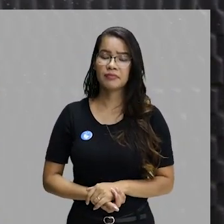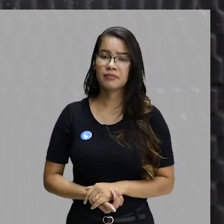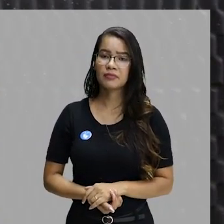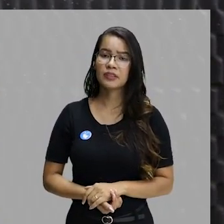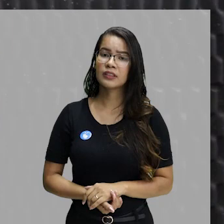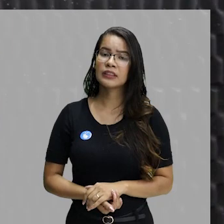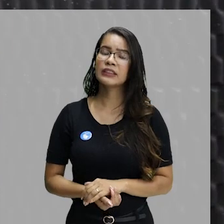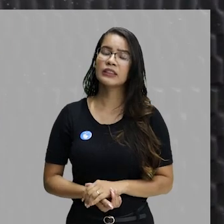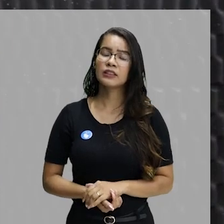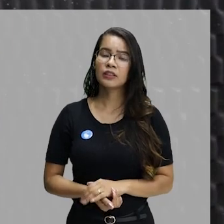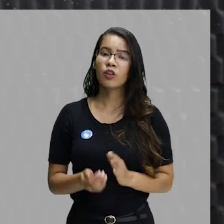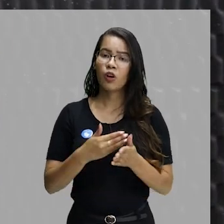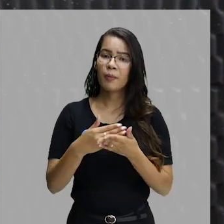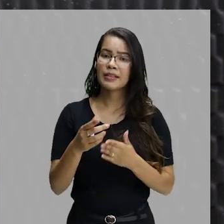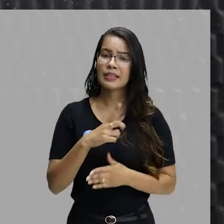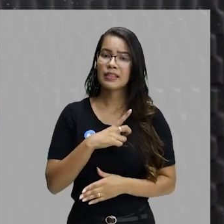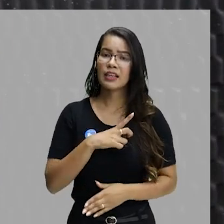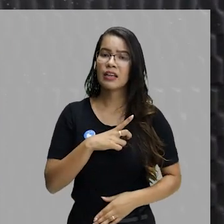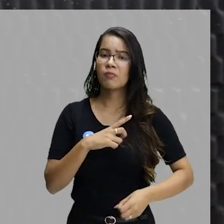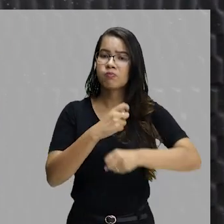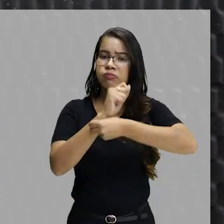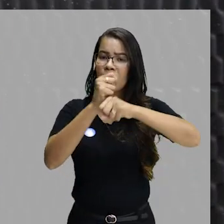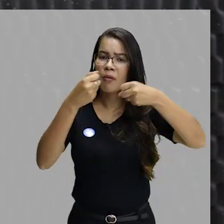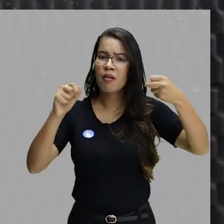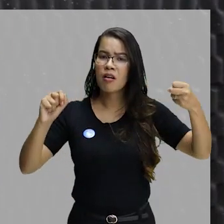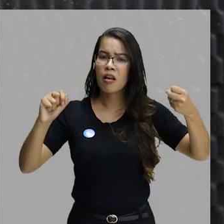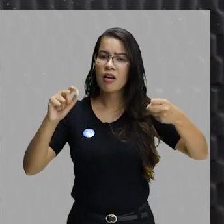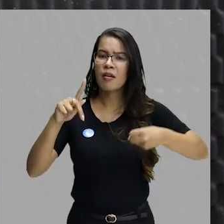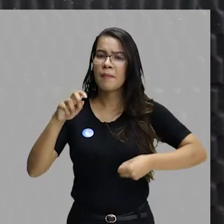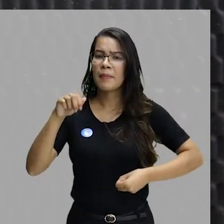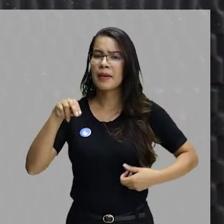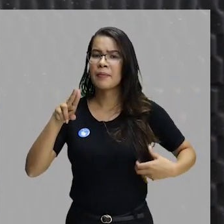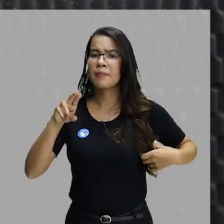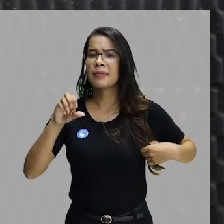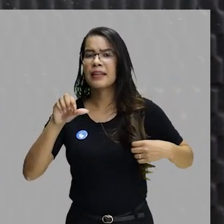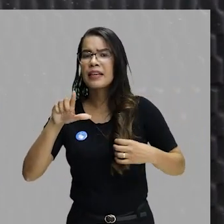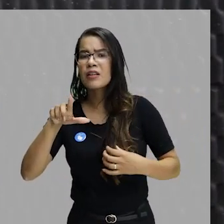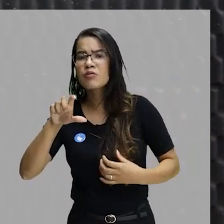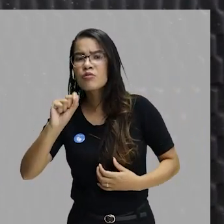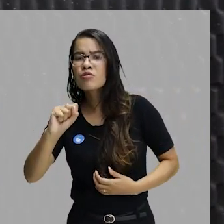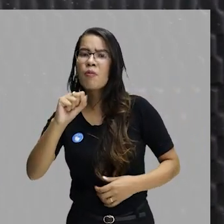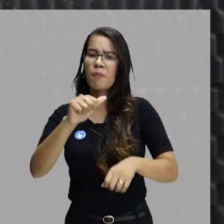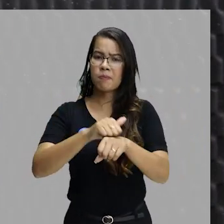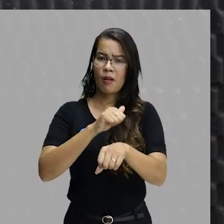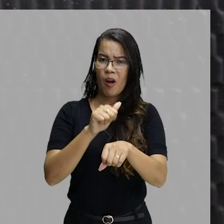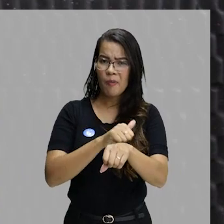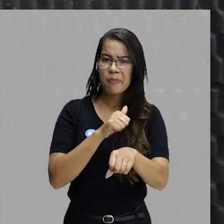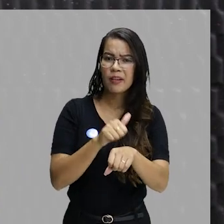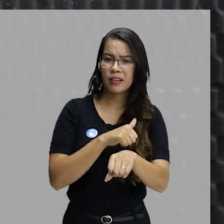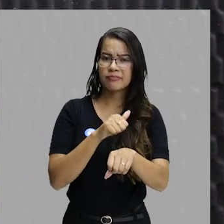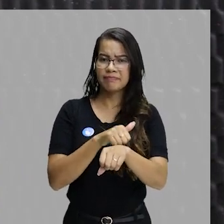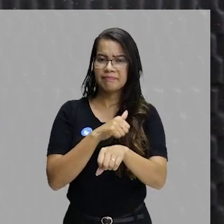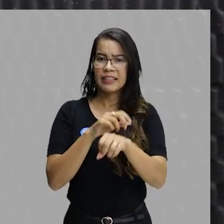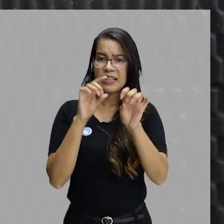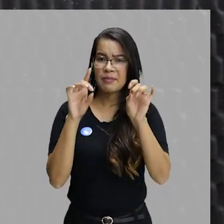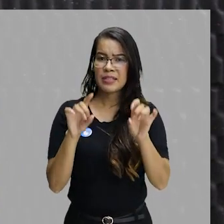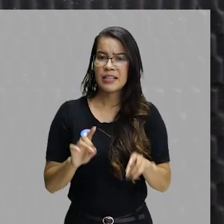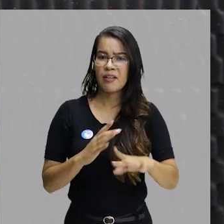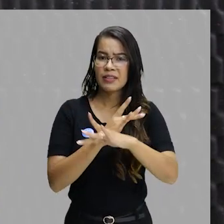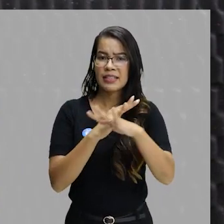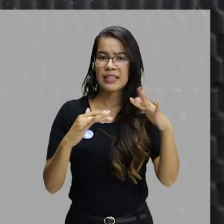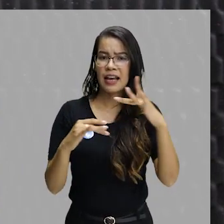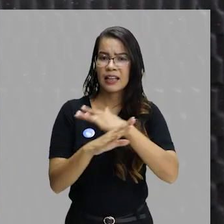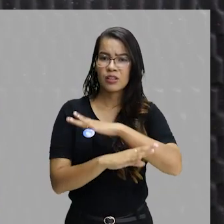Teremos o aumento de plebeus pobres e miseráveis nas principais cidades romanas, como resultado,